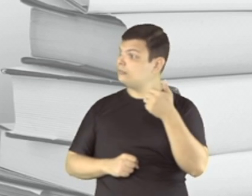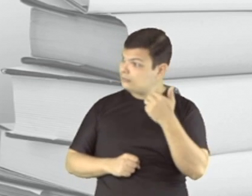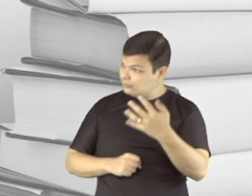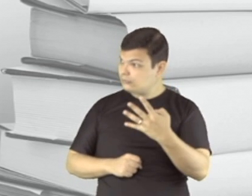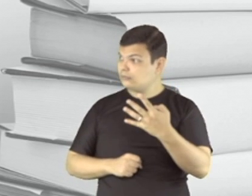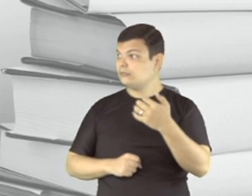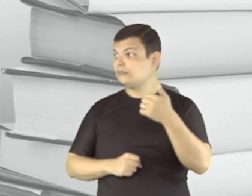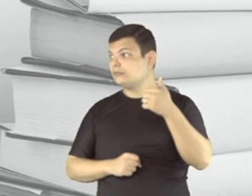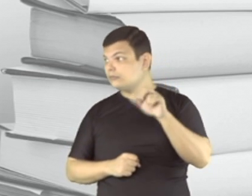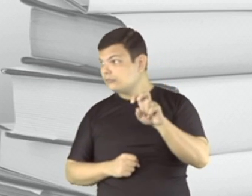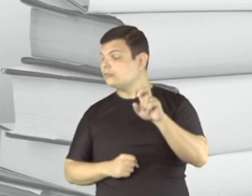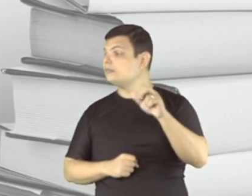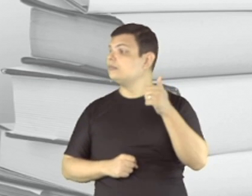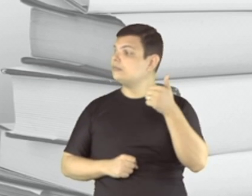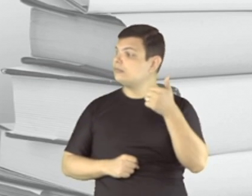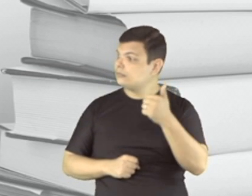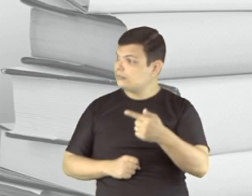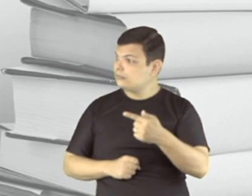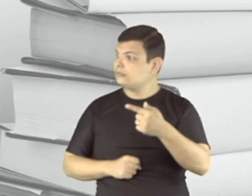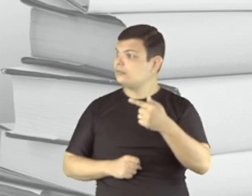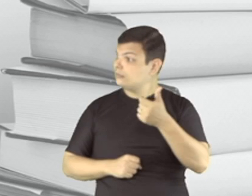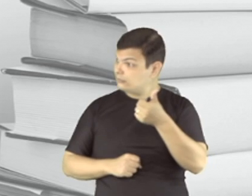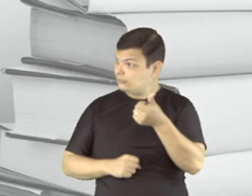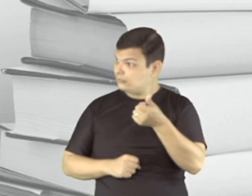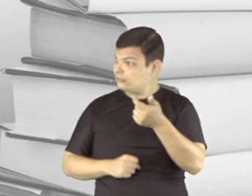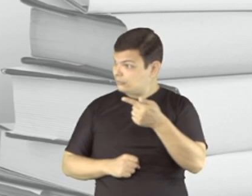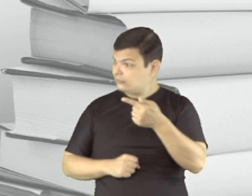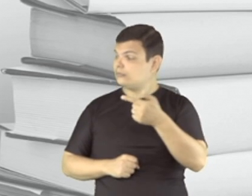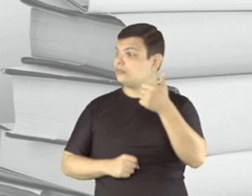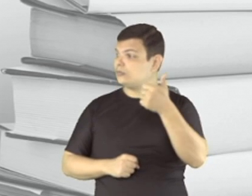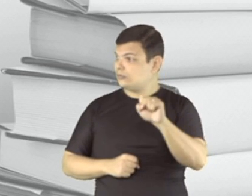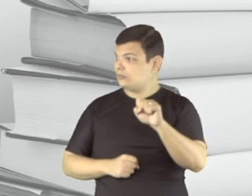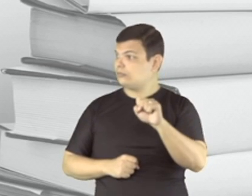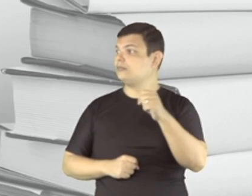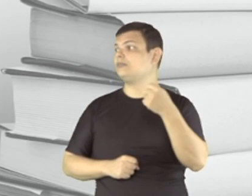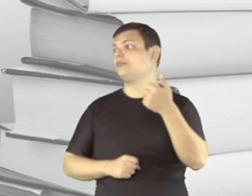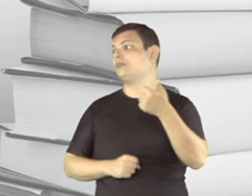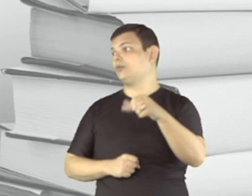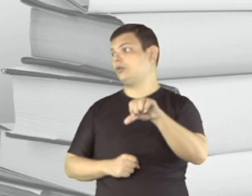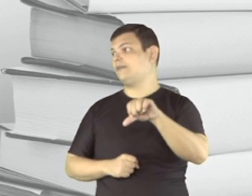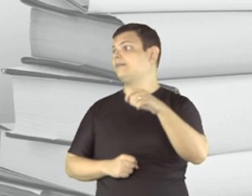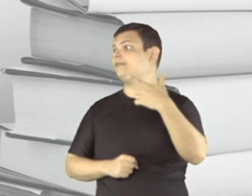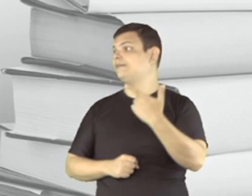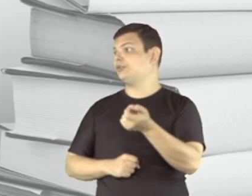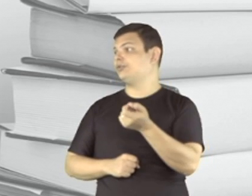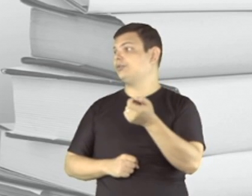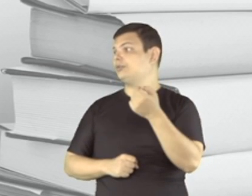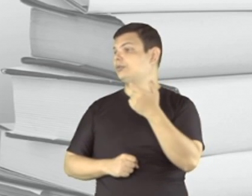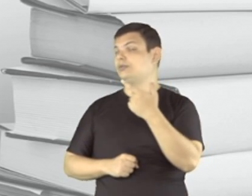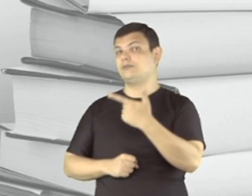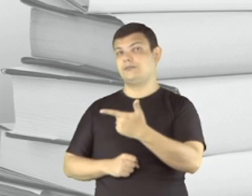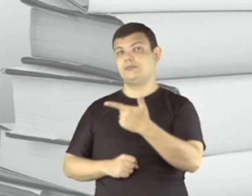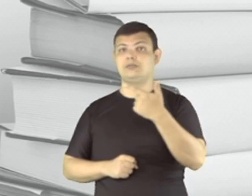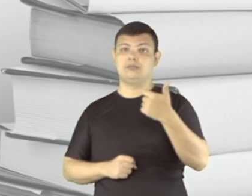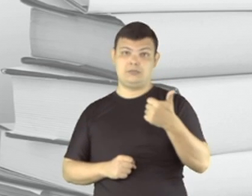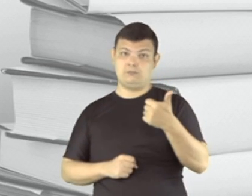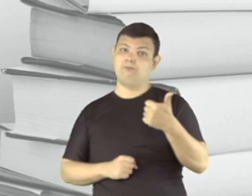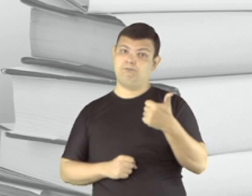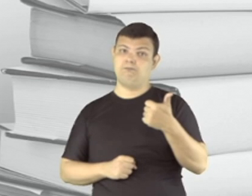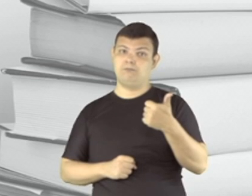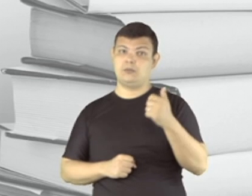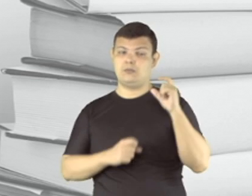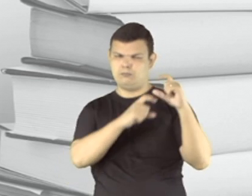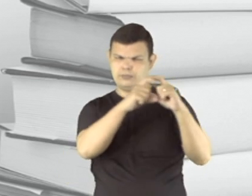13, 14, 15, 16, 17, 18, 19, 20,